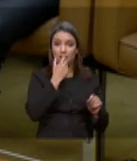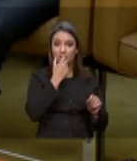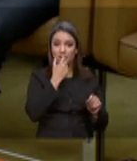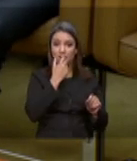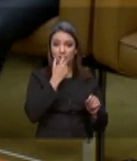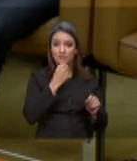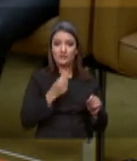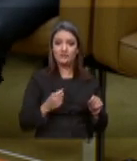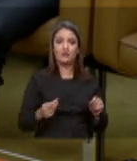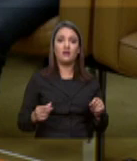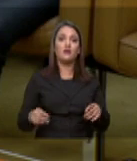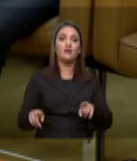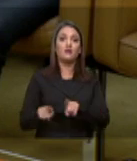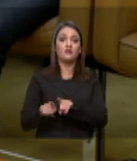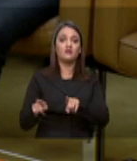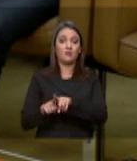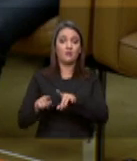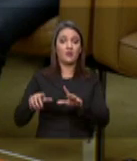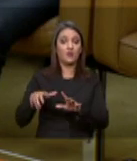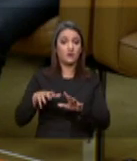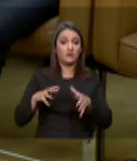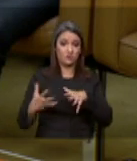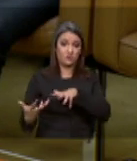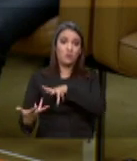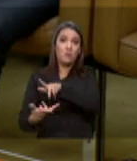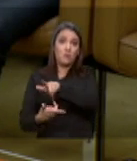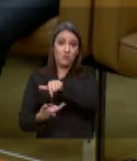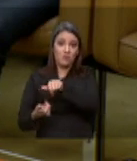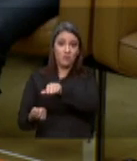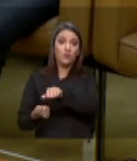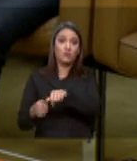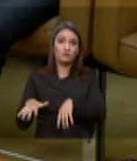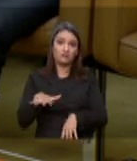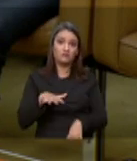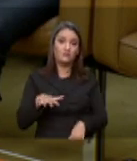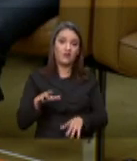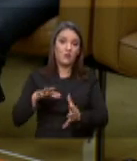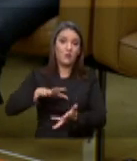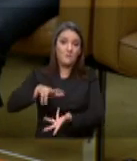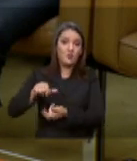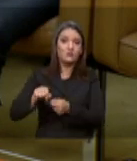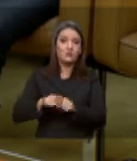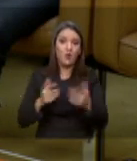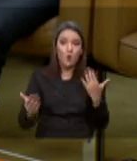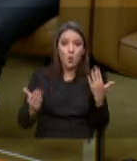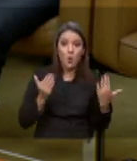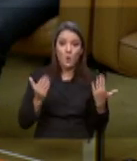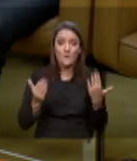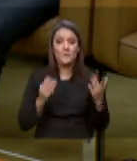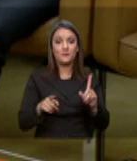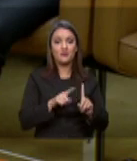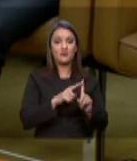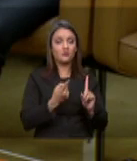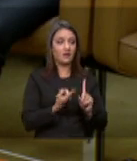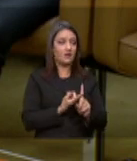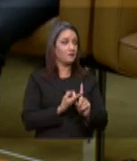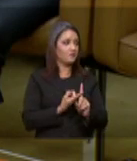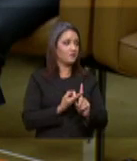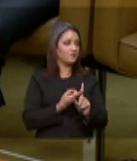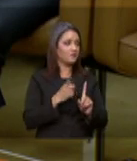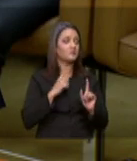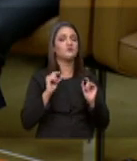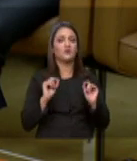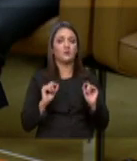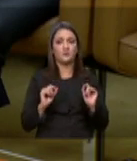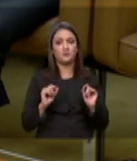a Terra também, de uma certa forma arredondada, ela tem um atributo feminino e não estou